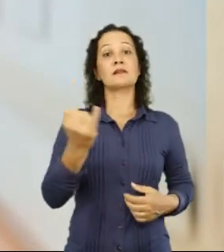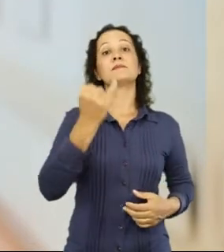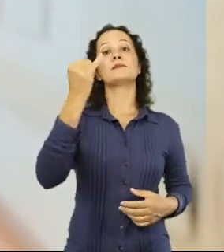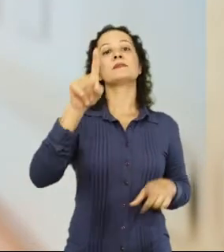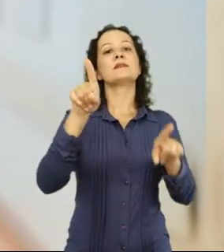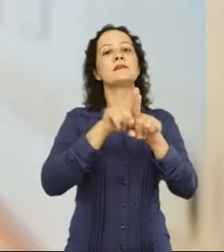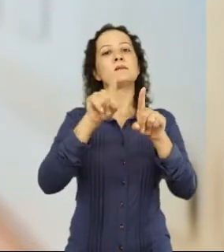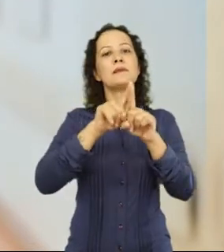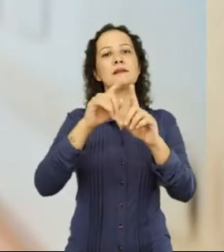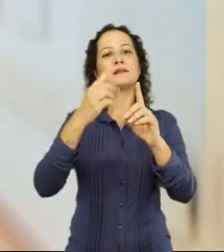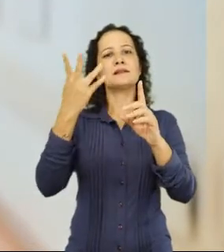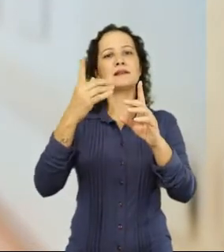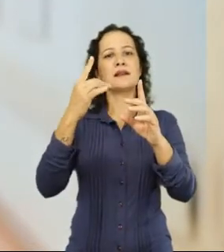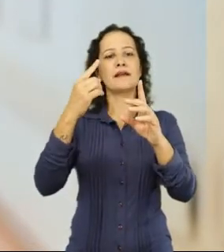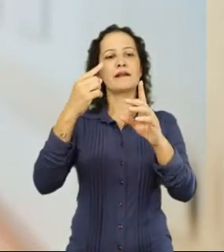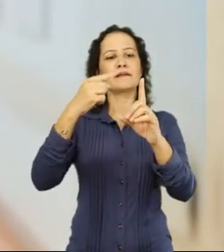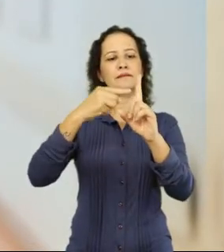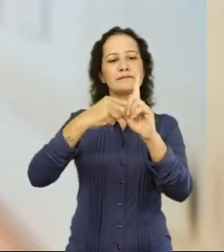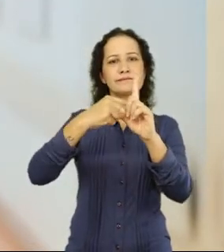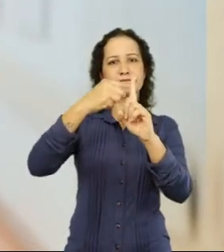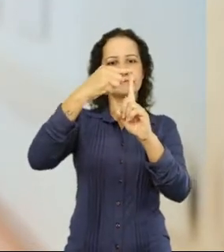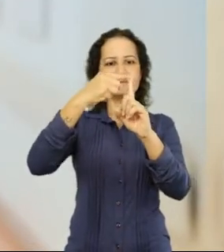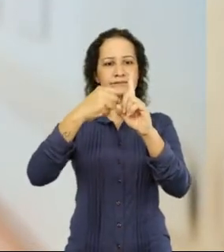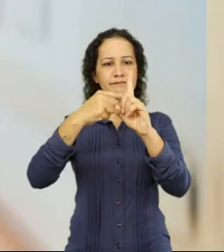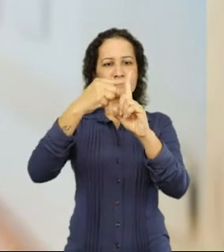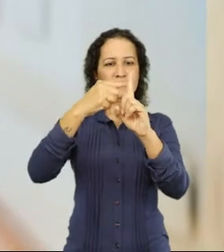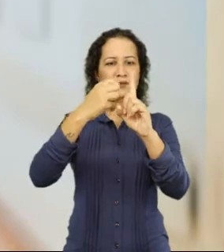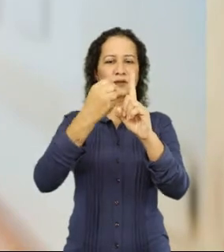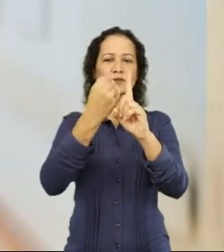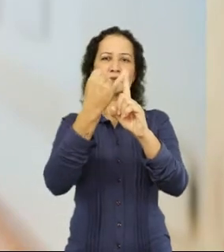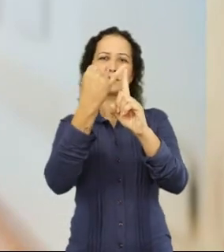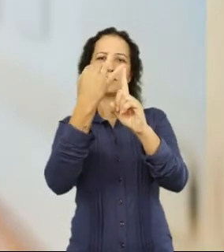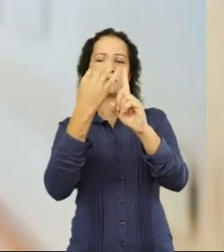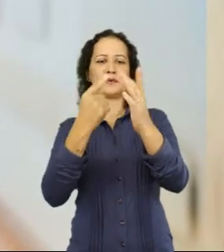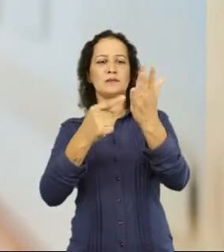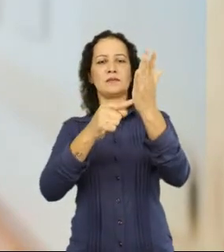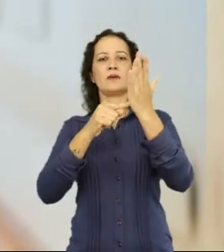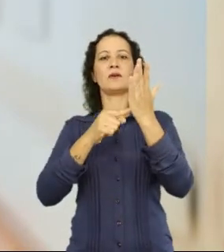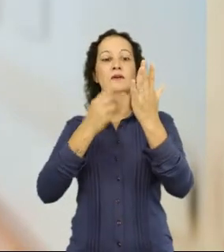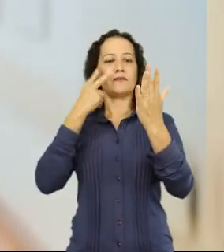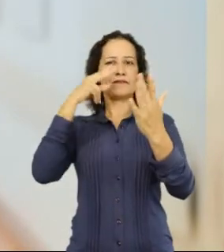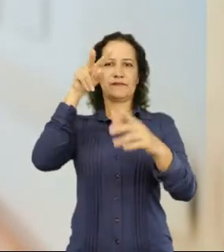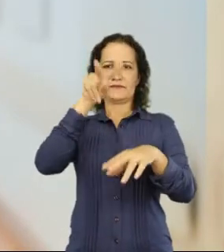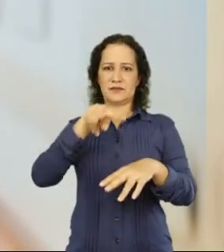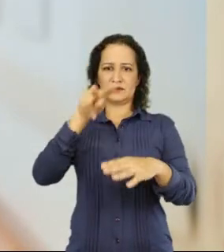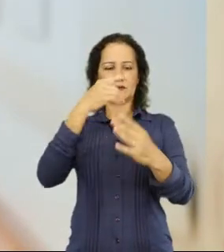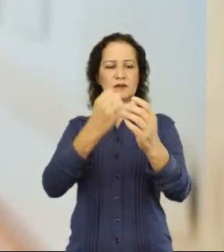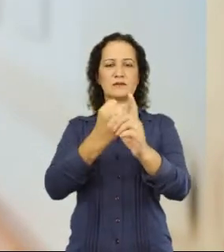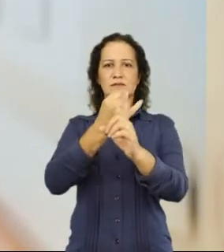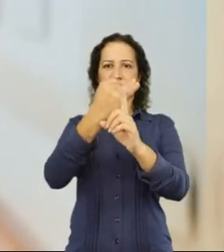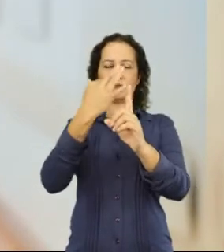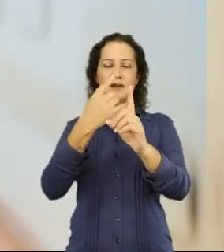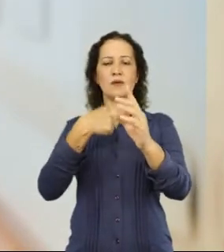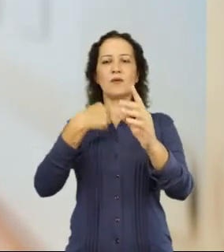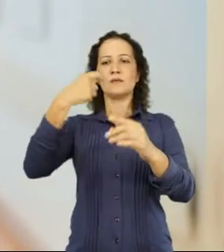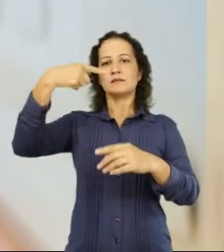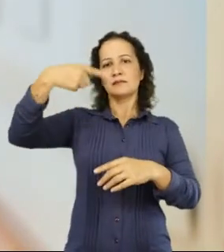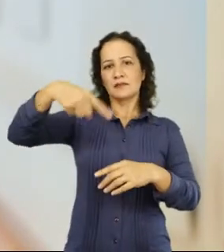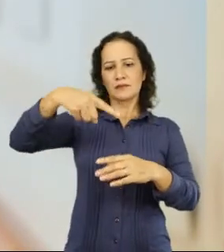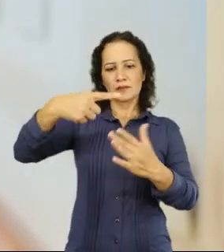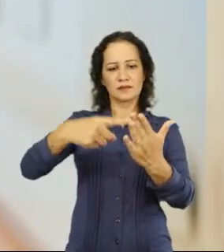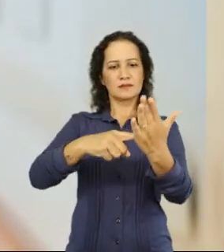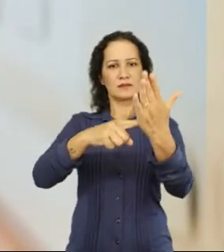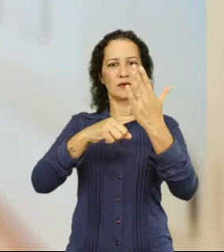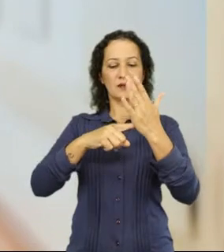que o sensor seja posicionado e o registrador, o marcador visual desse termômetro, ele